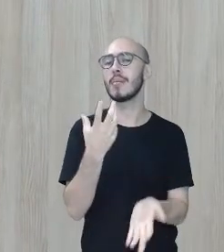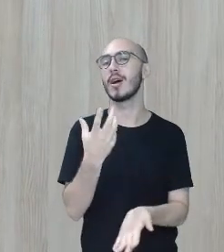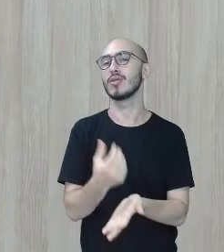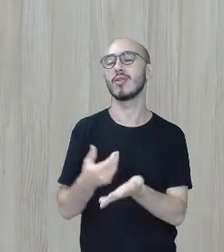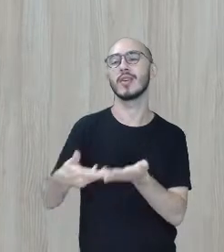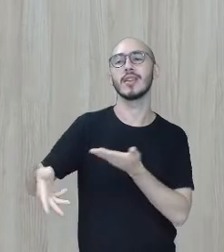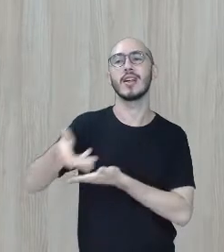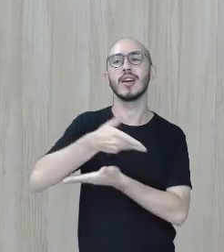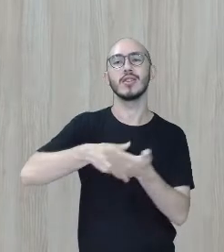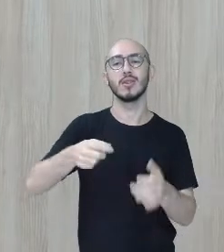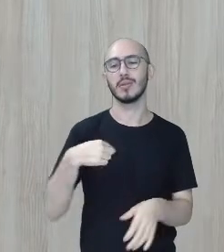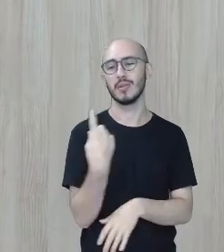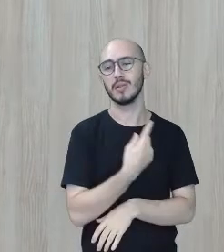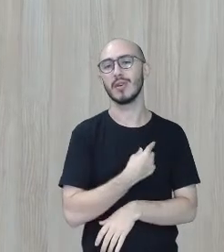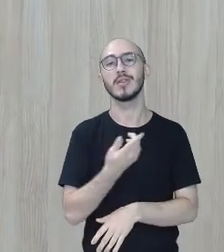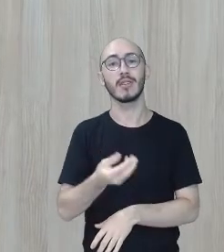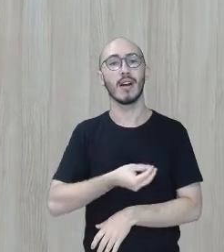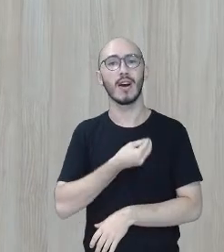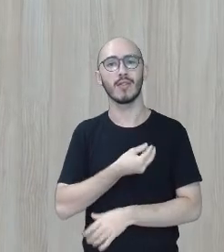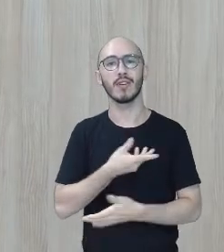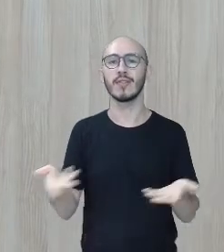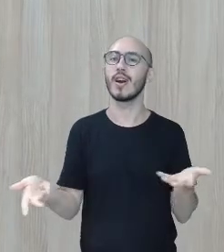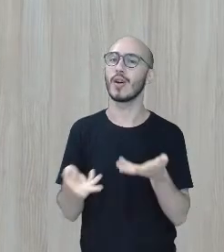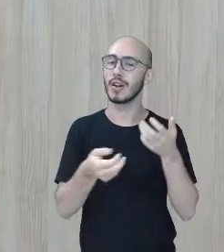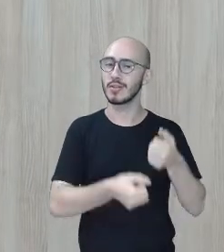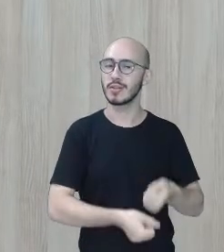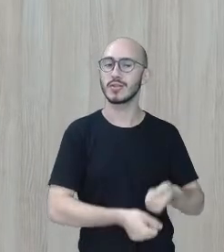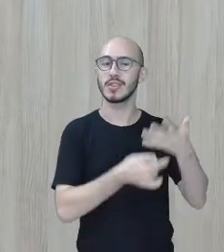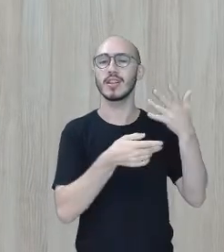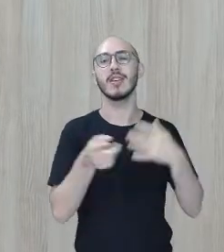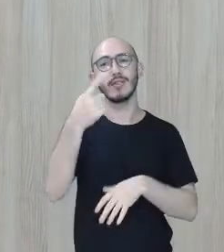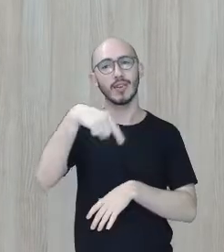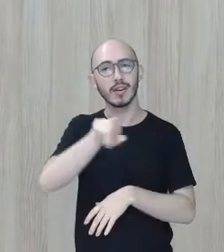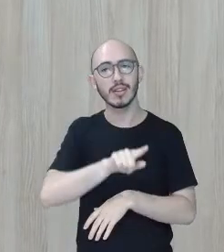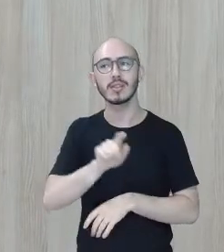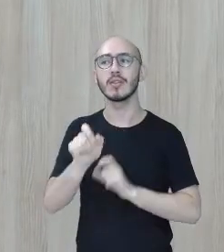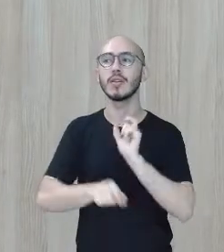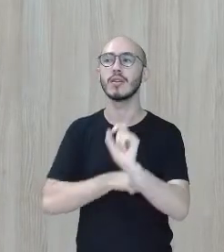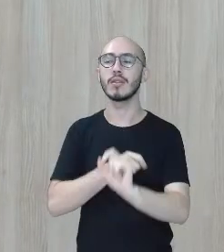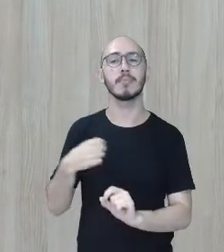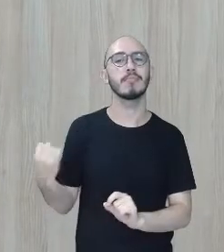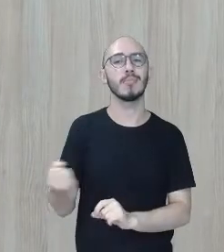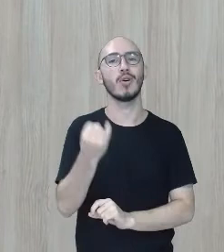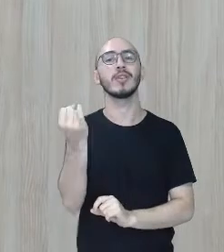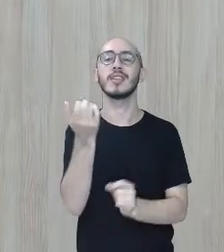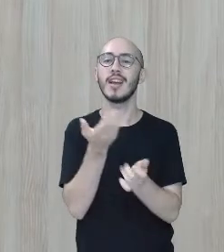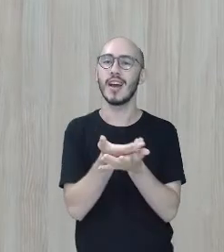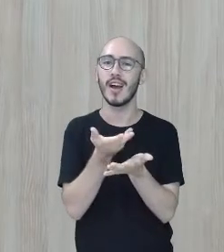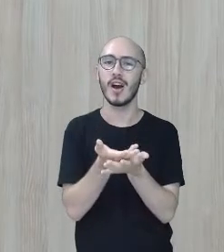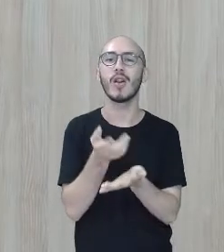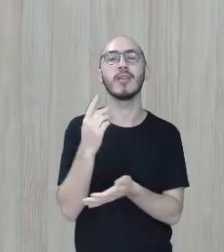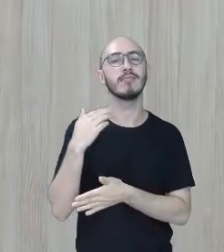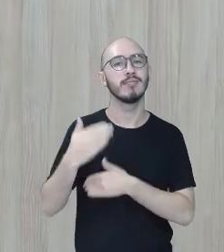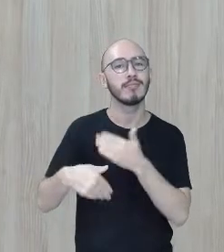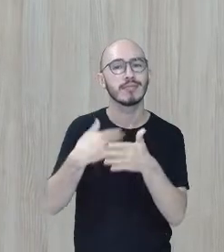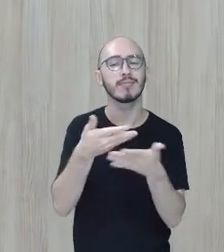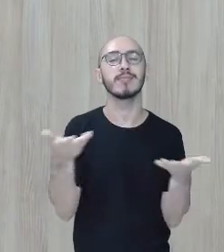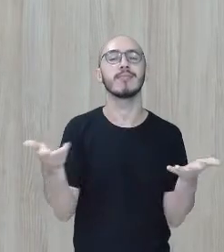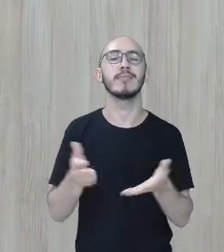interagindo conosco ao vivo aí nesse chat, porque vocês são também peças fundamentais para que nossa aula